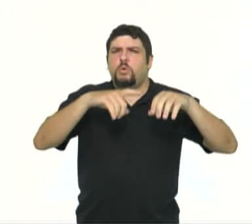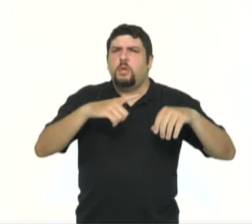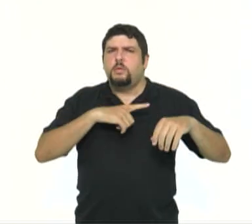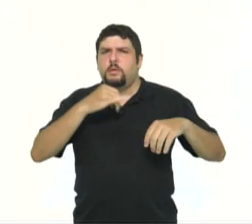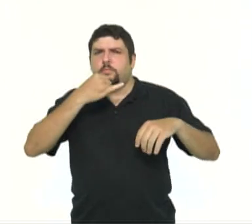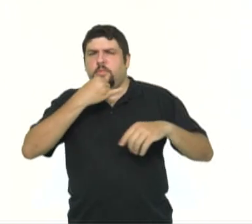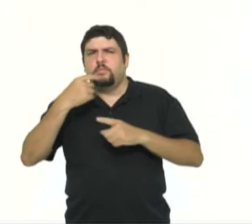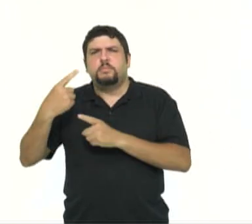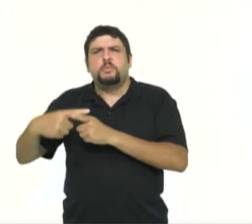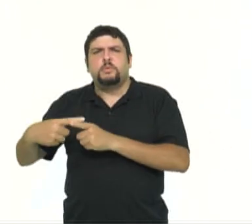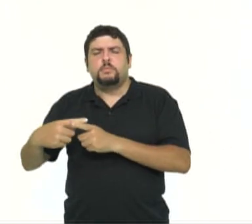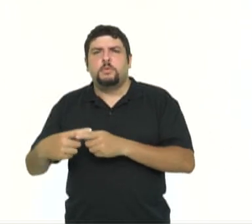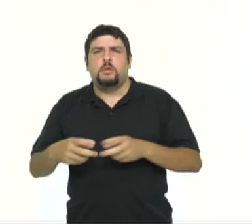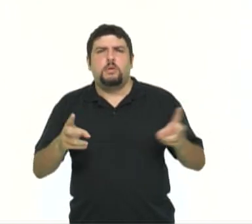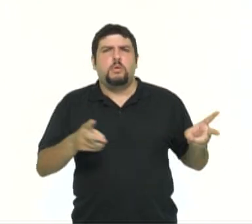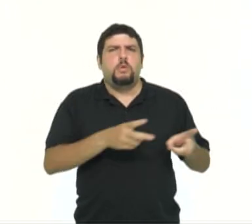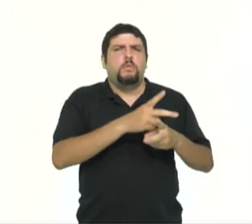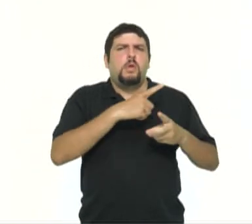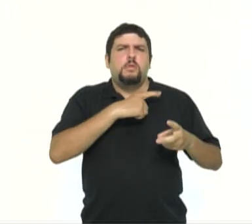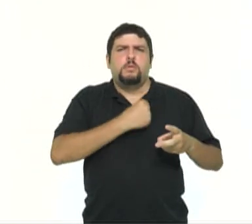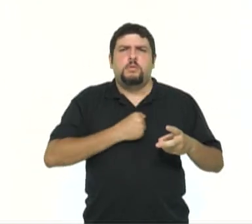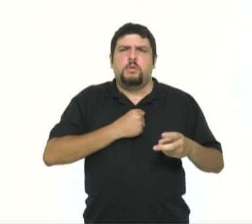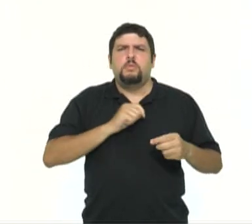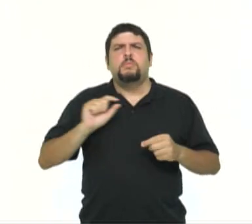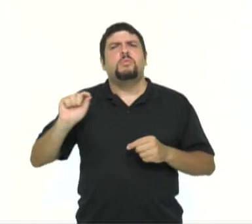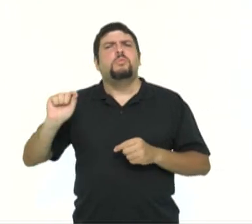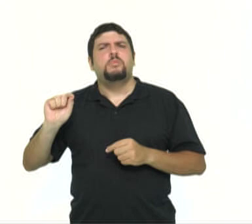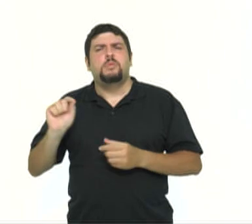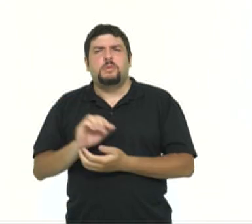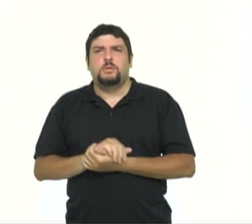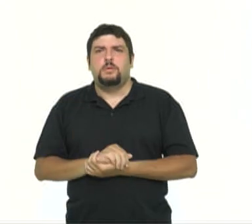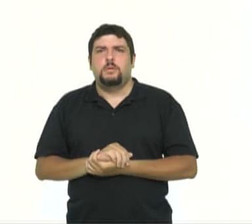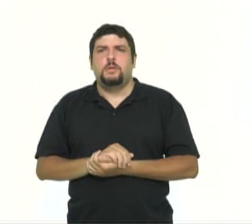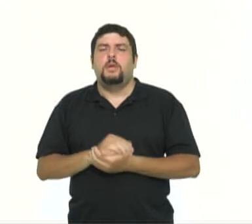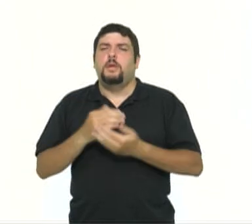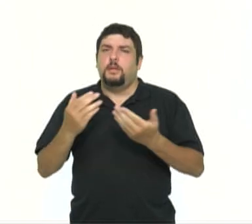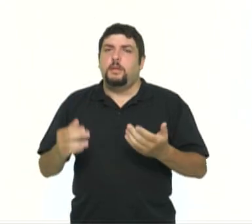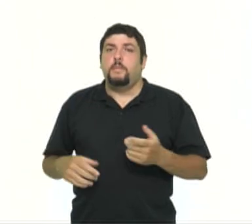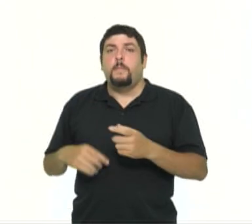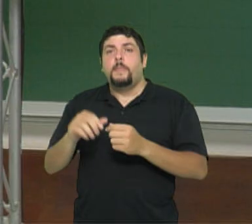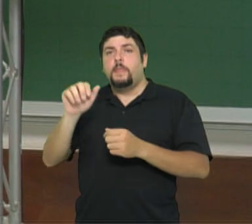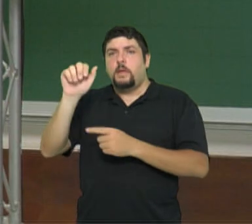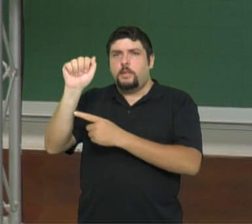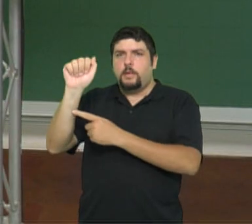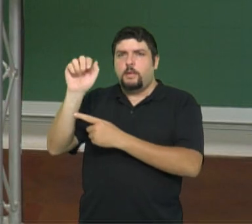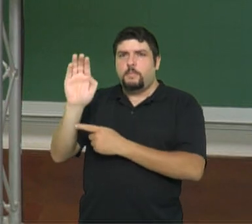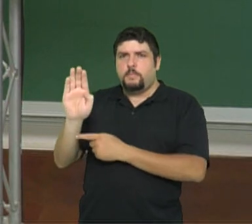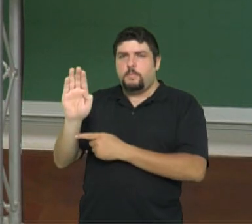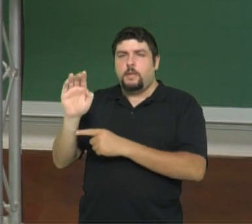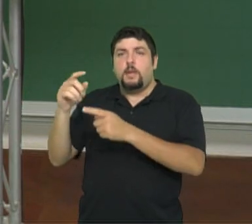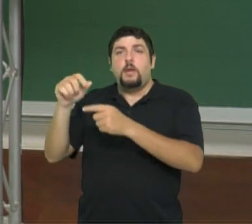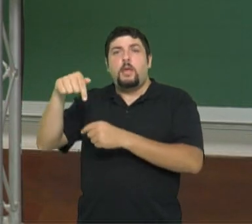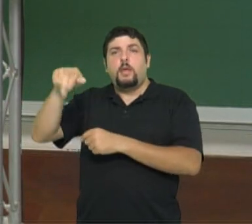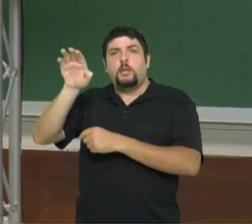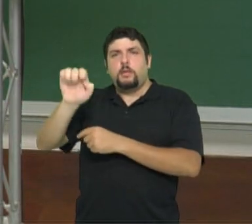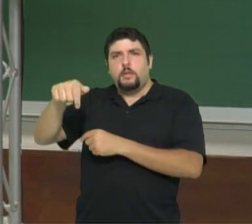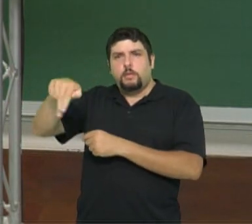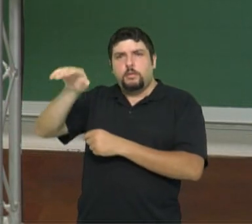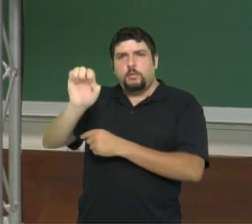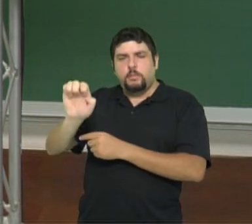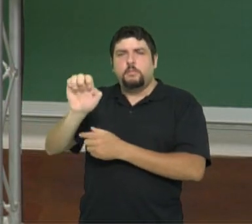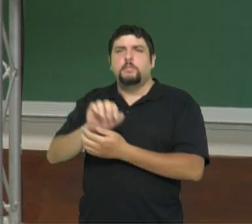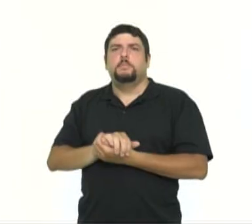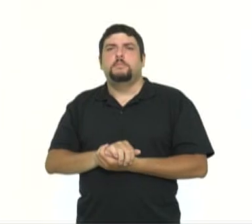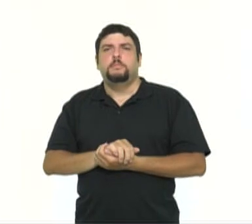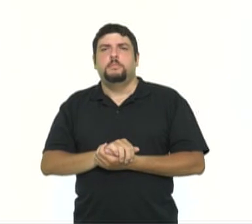quê? Vento, tenho saudade, mas de quê? Então, esses dois versos rimaram. Então, letra A outra rima igual, também letra A.